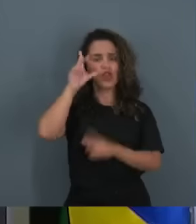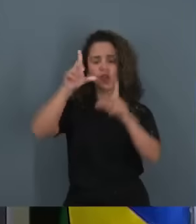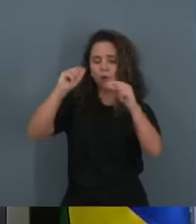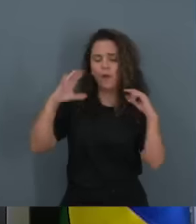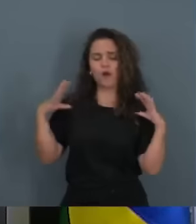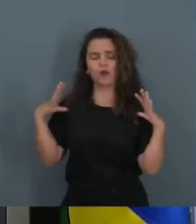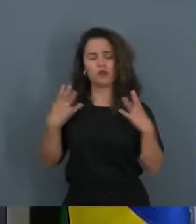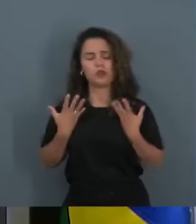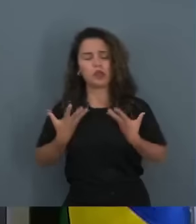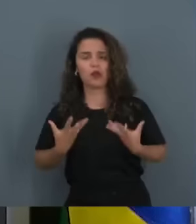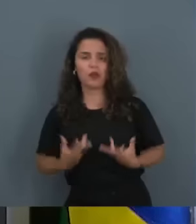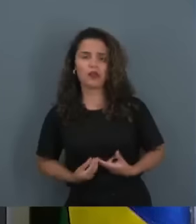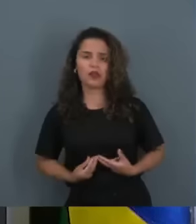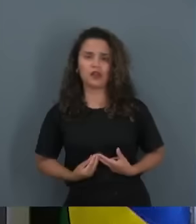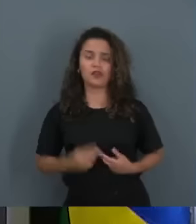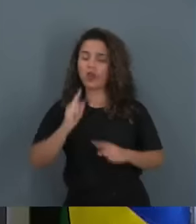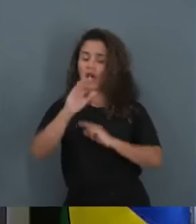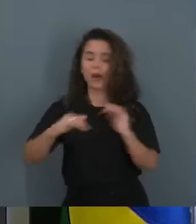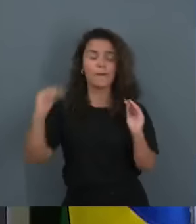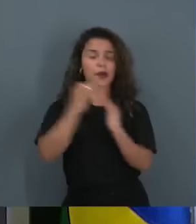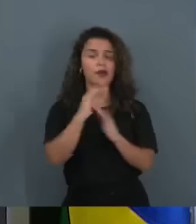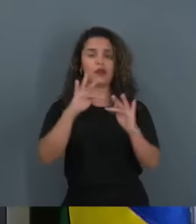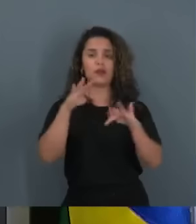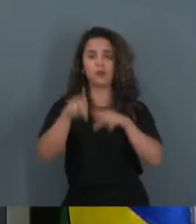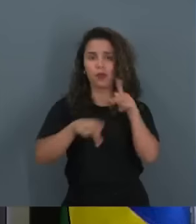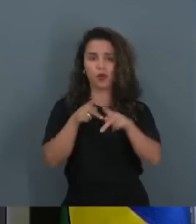sua família. A maioria nem consegue isso.